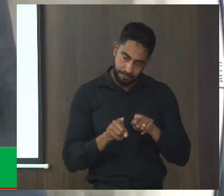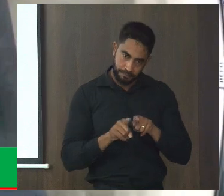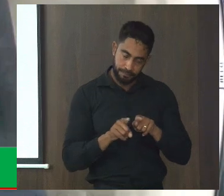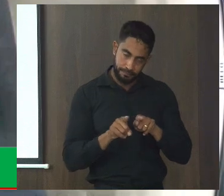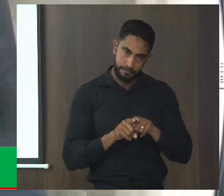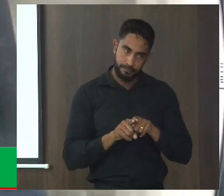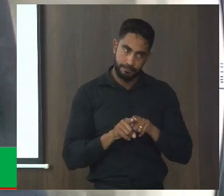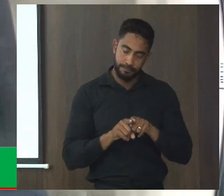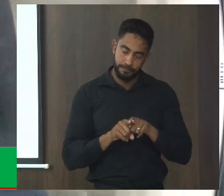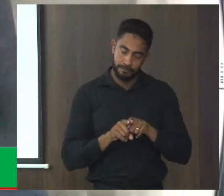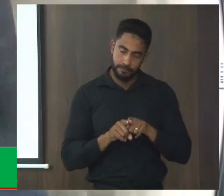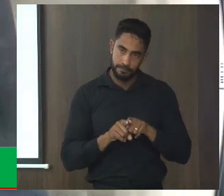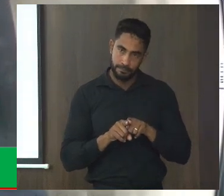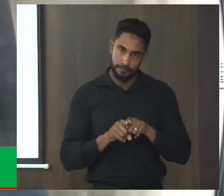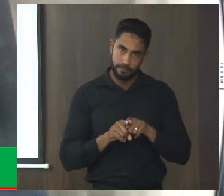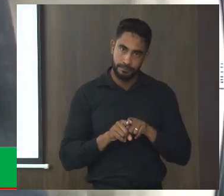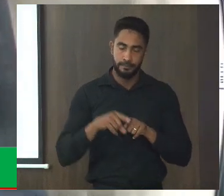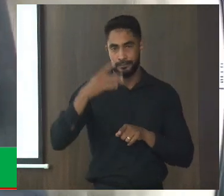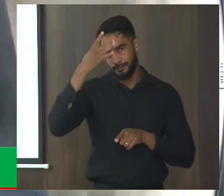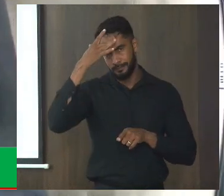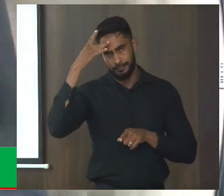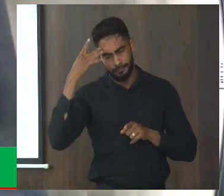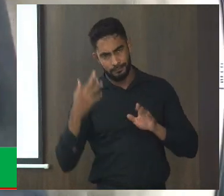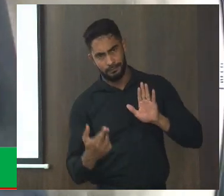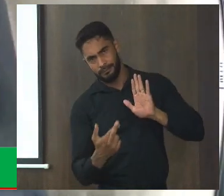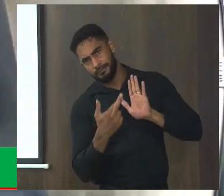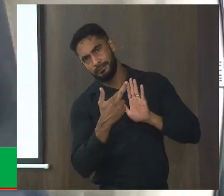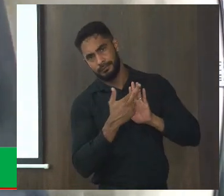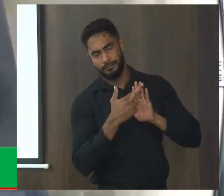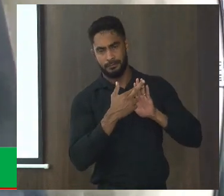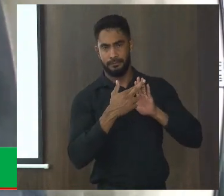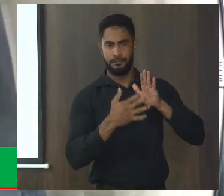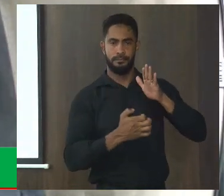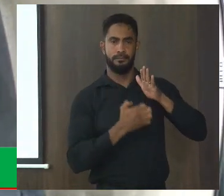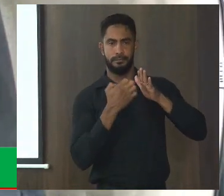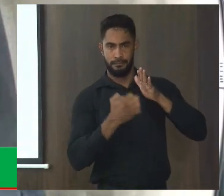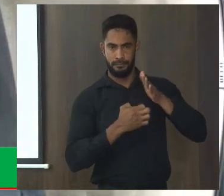com o pessoal representante lá da mineradora.